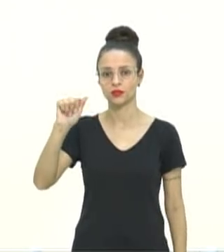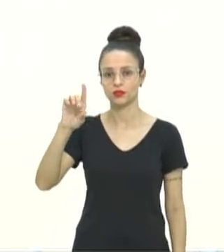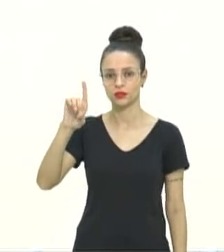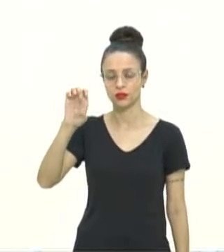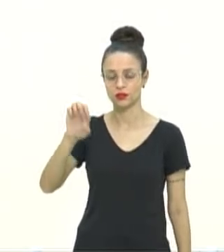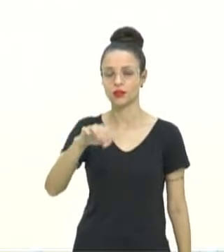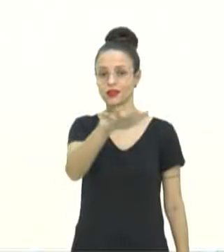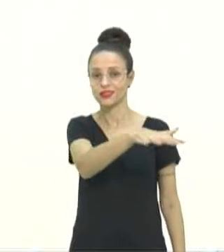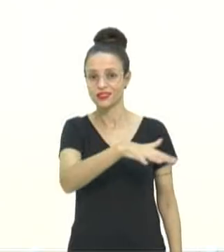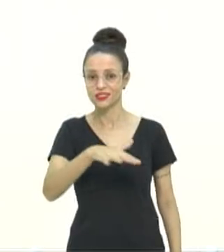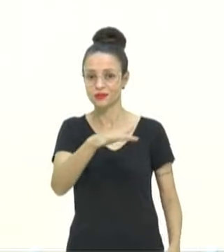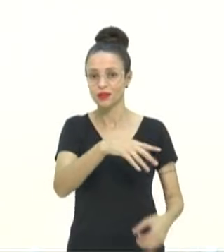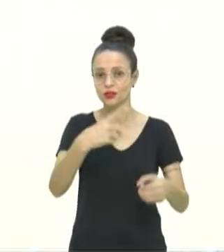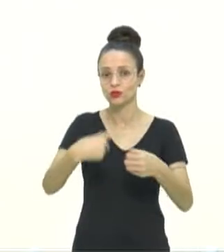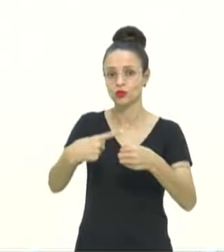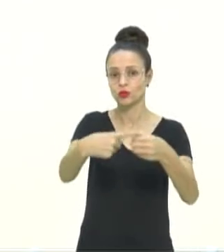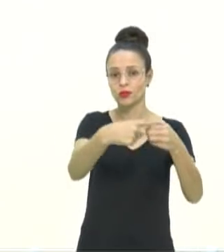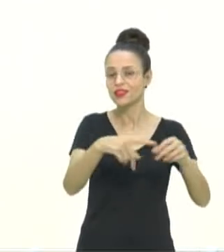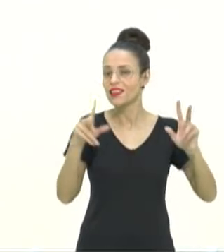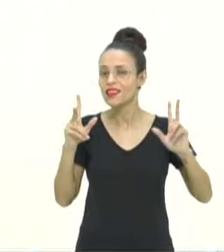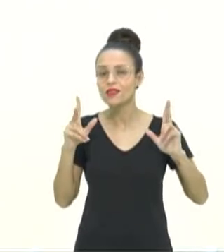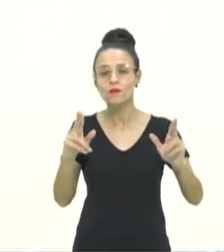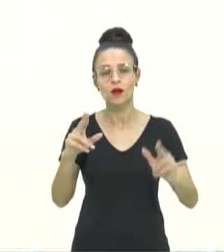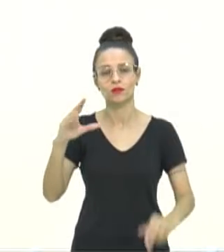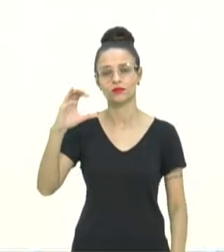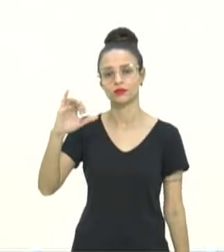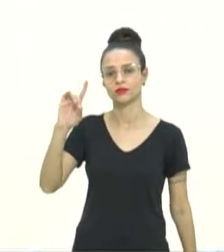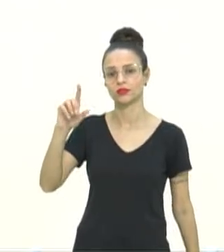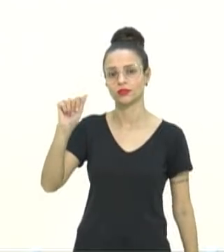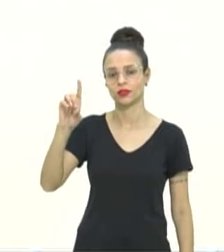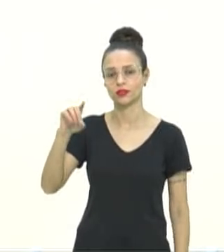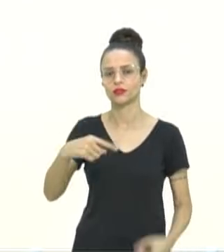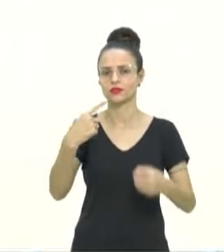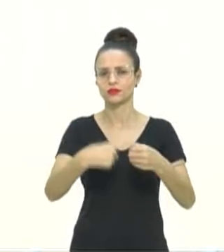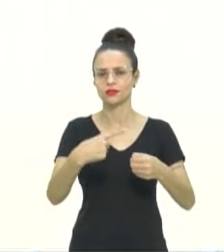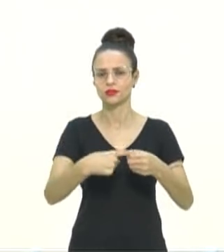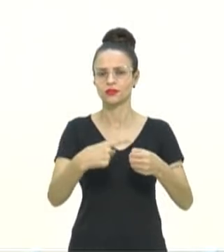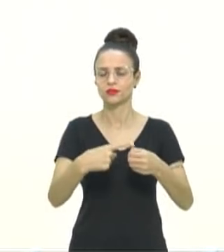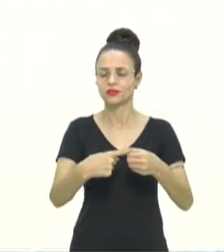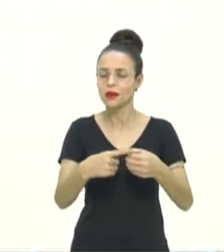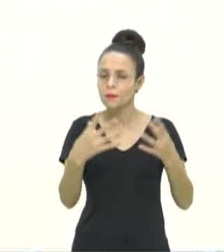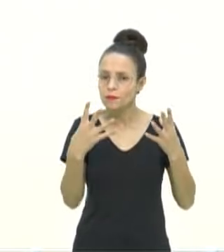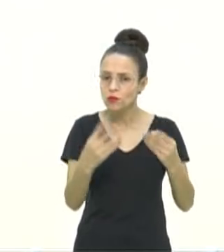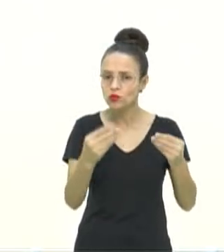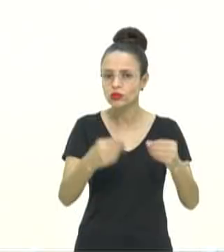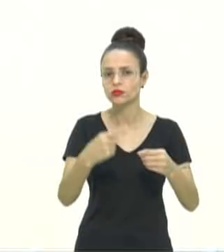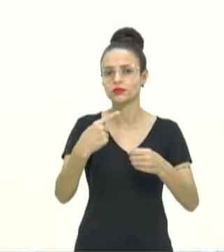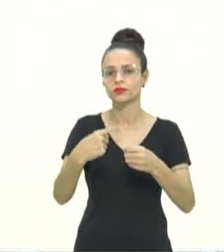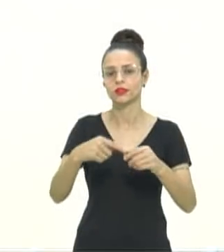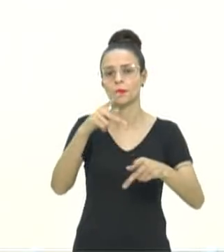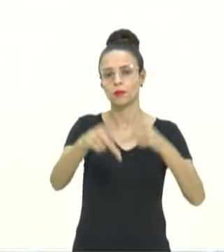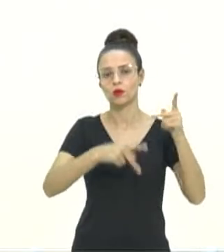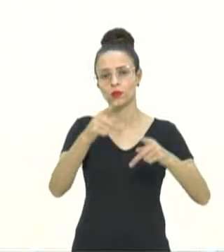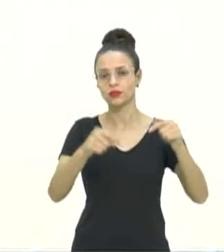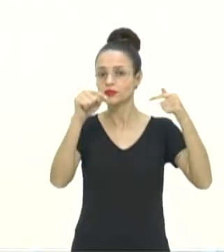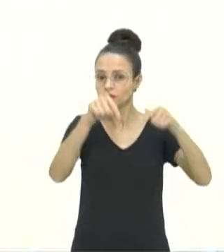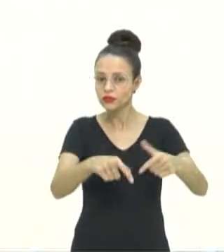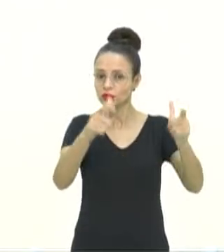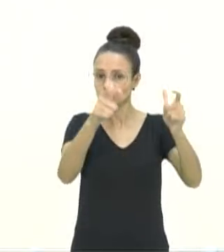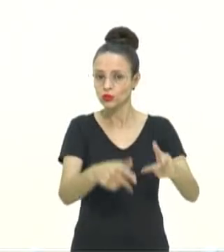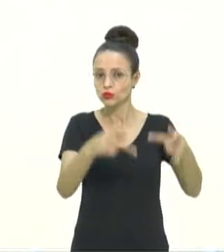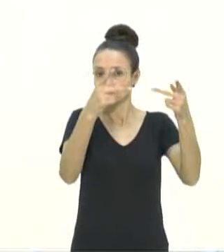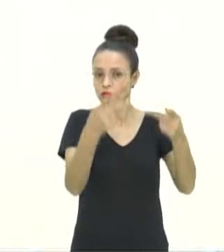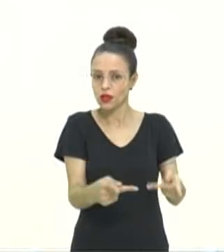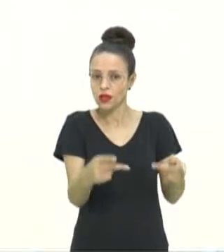espaço urbano é a mesma coisa que cidade, é a grande concentração de população em determinadas